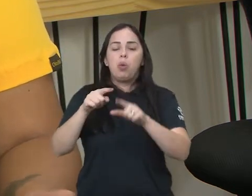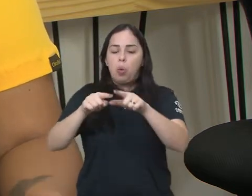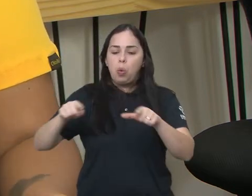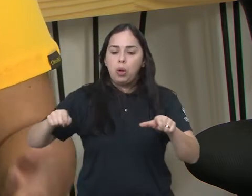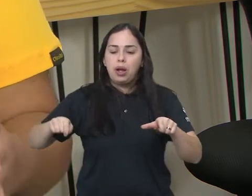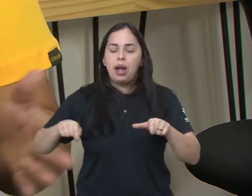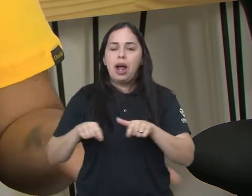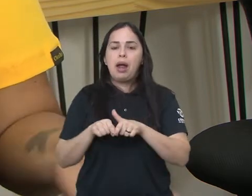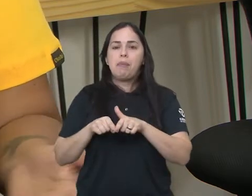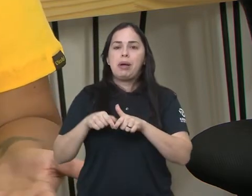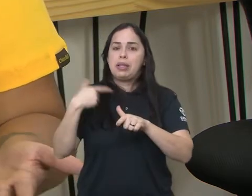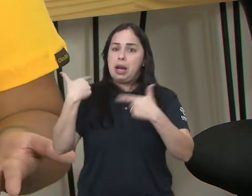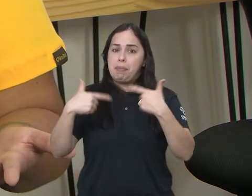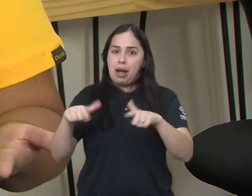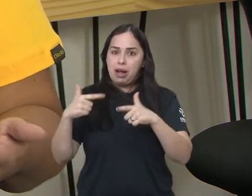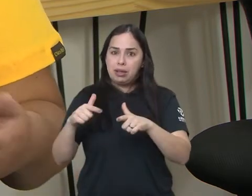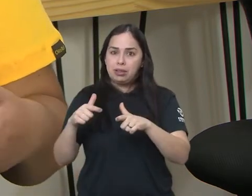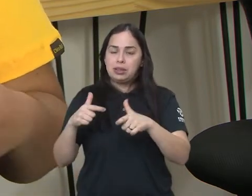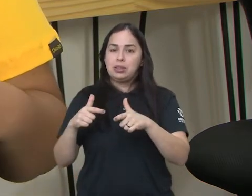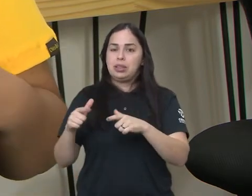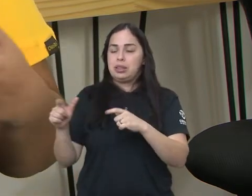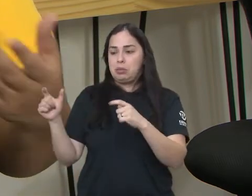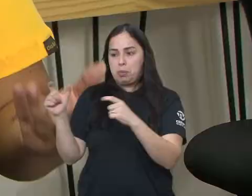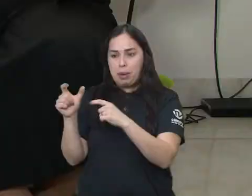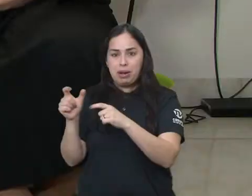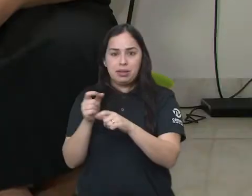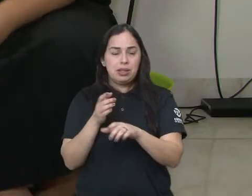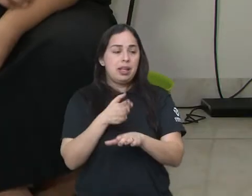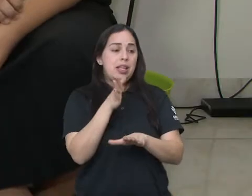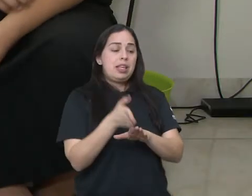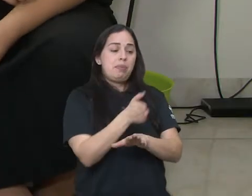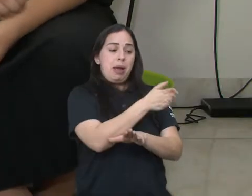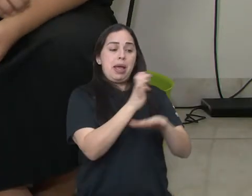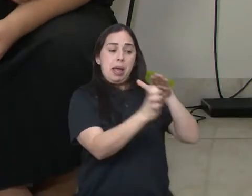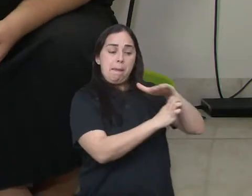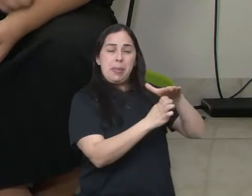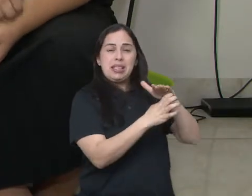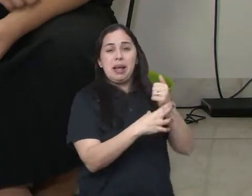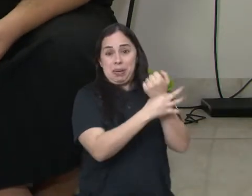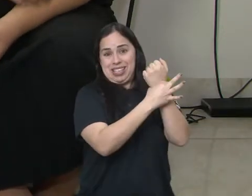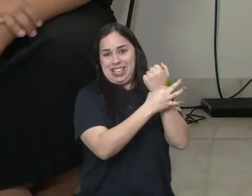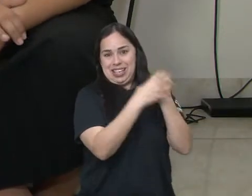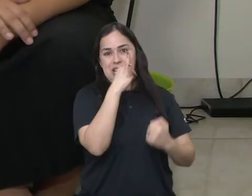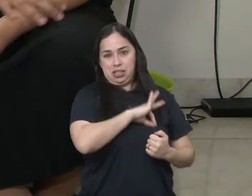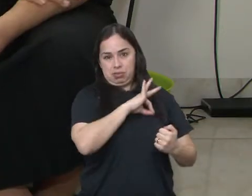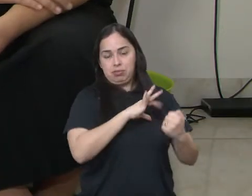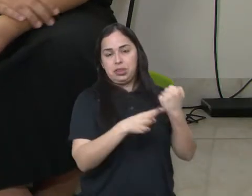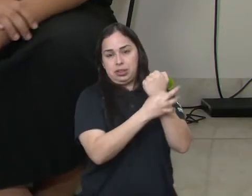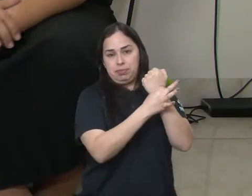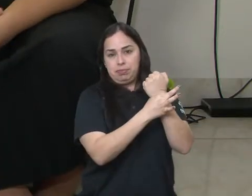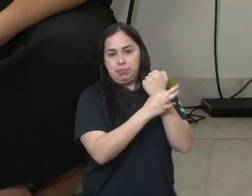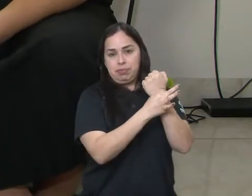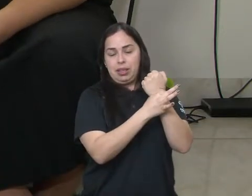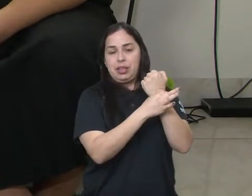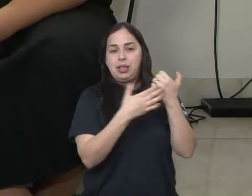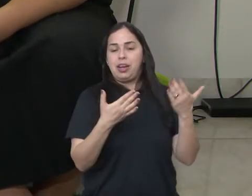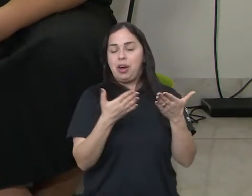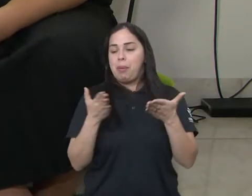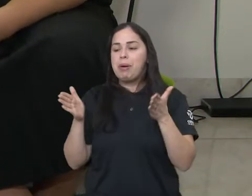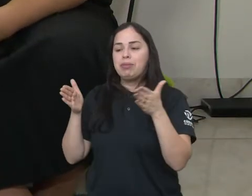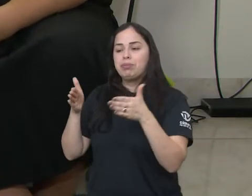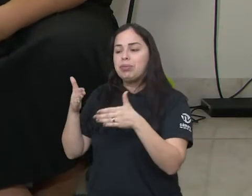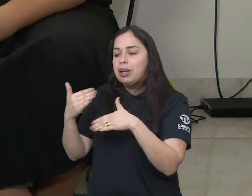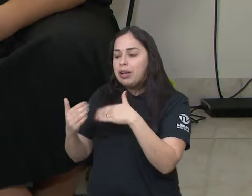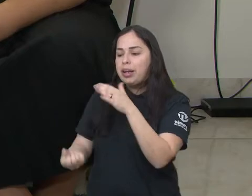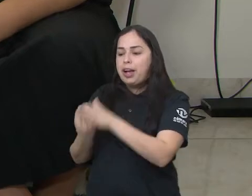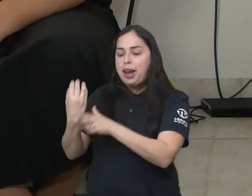trabalhar, para ter um paralelo aos quadrinhos e tudo mais. Uma segurança, seria isso, né? Uma Sim. segurança para poder desenvolver essa parte mais artística. E